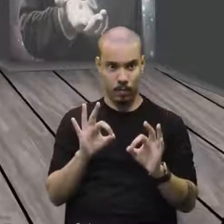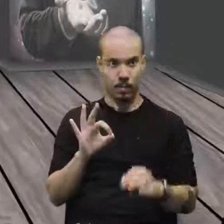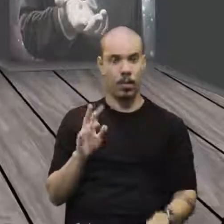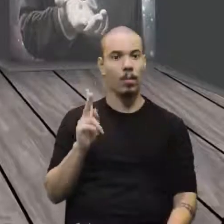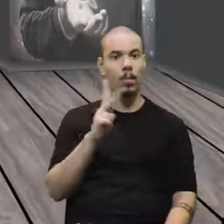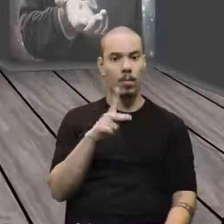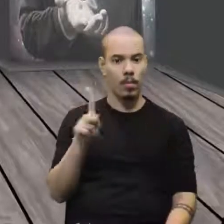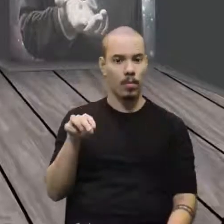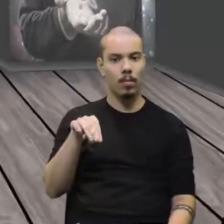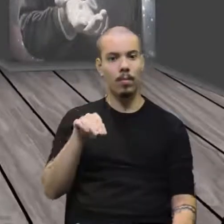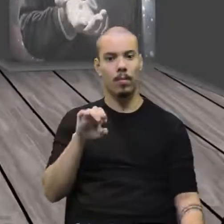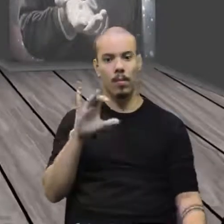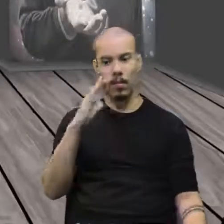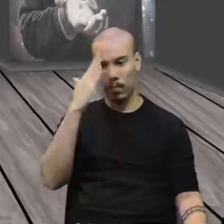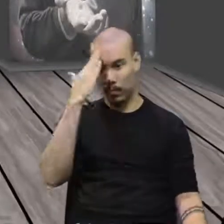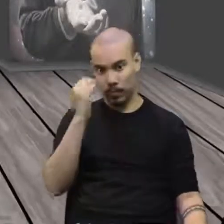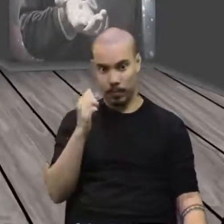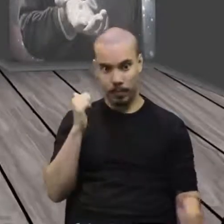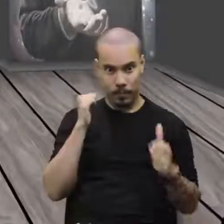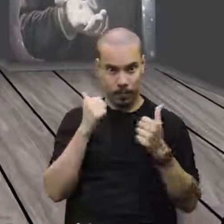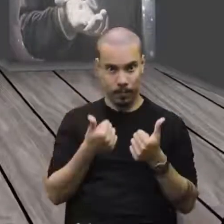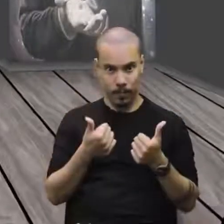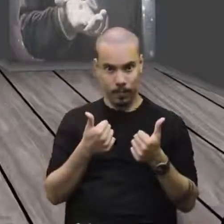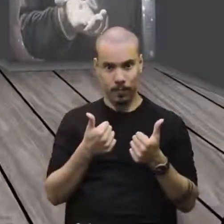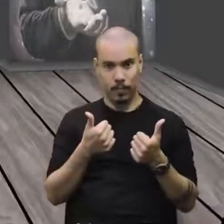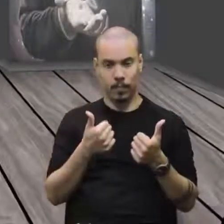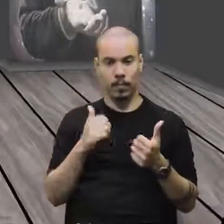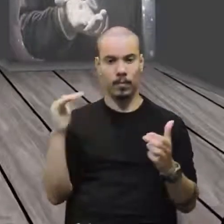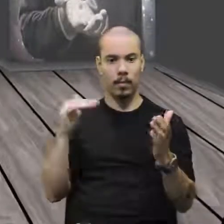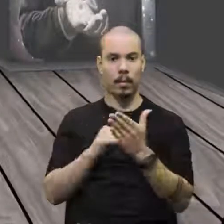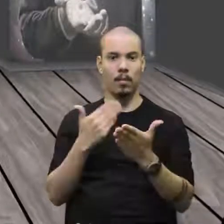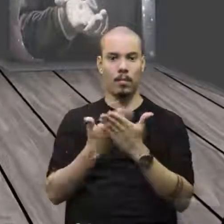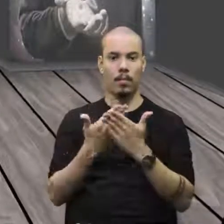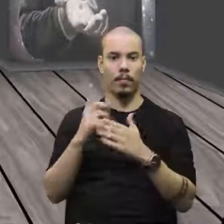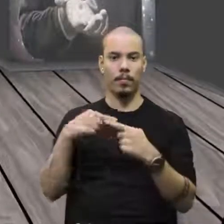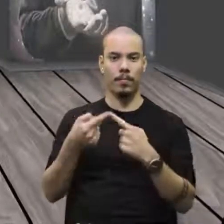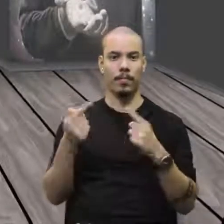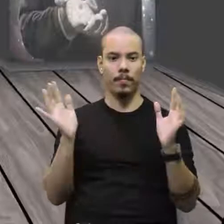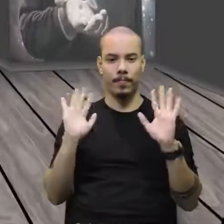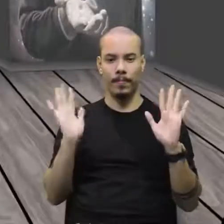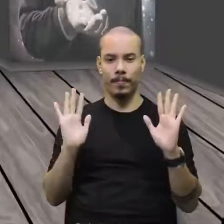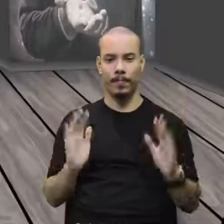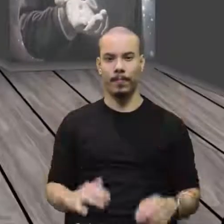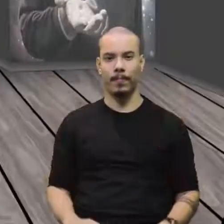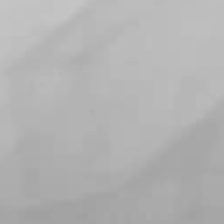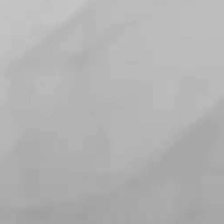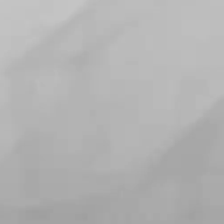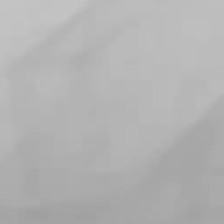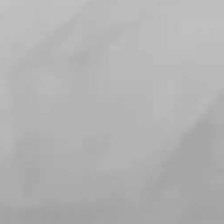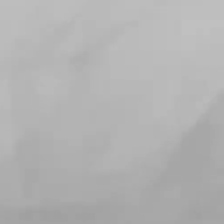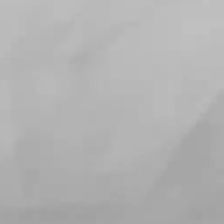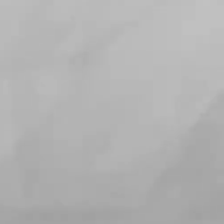era o cara? Então, ele beleza? Ele entende guitarra. Até a próxima. Tchau. Até a próxima aula.